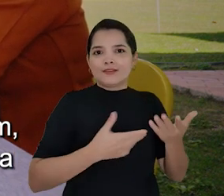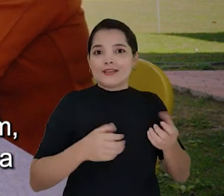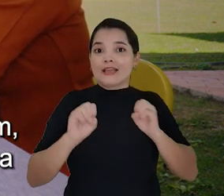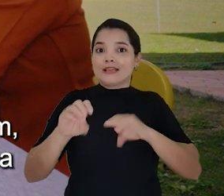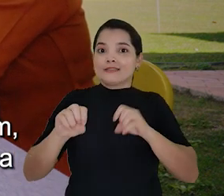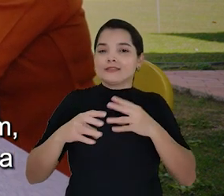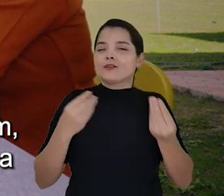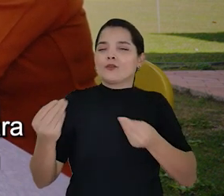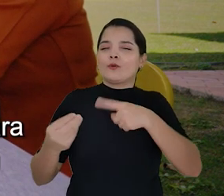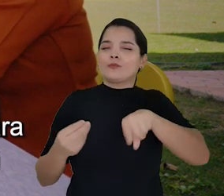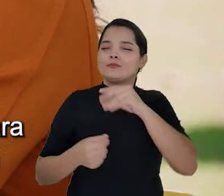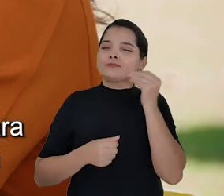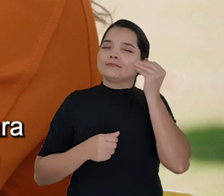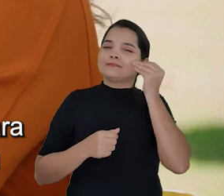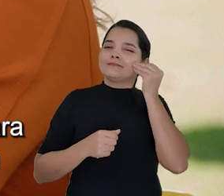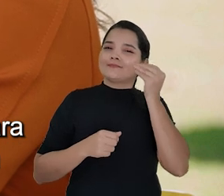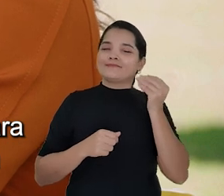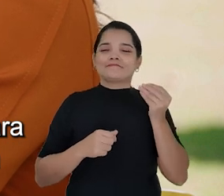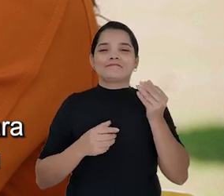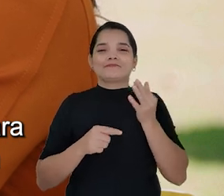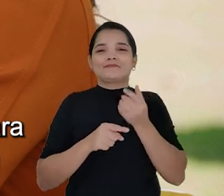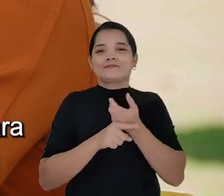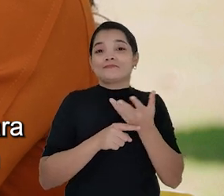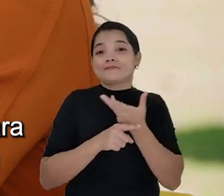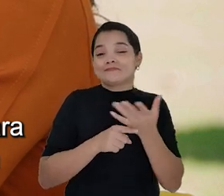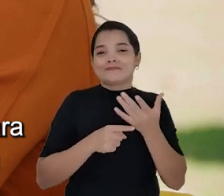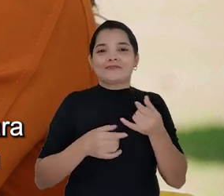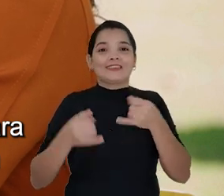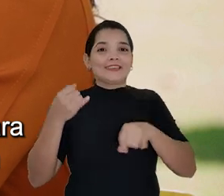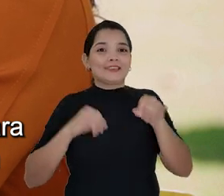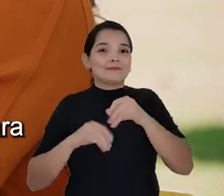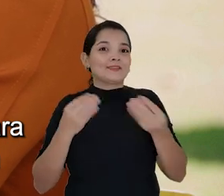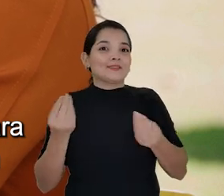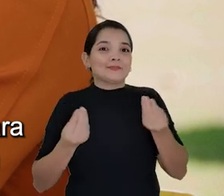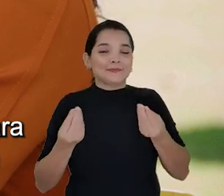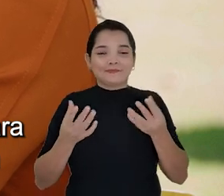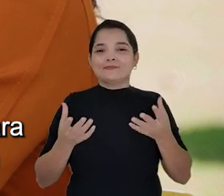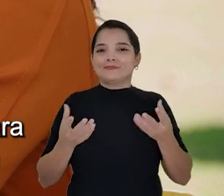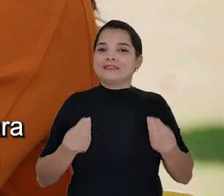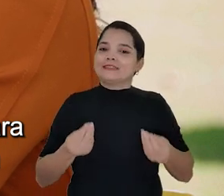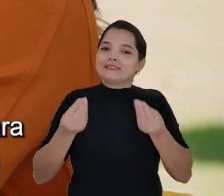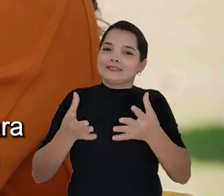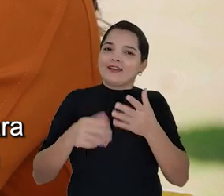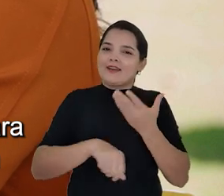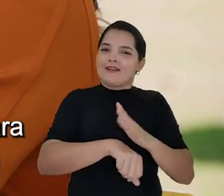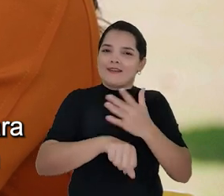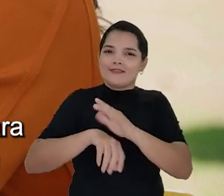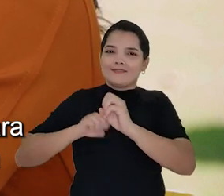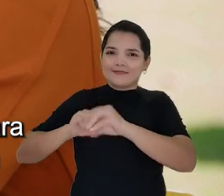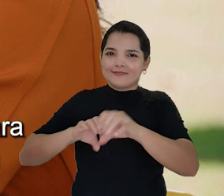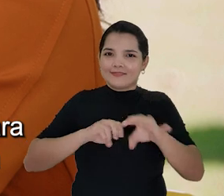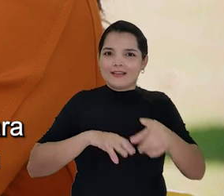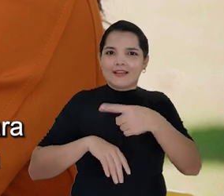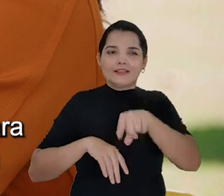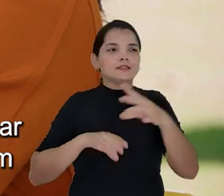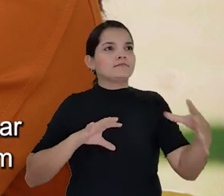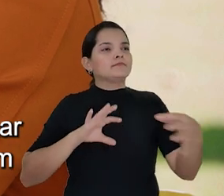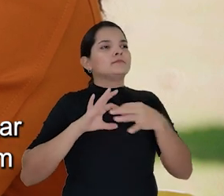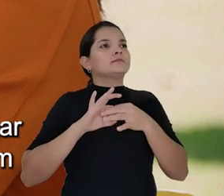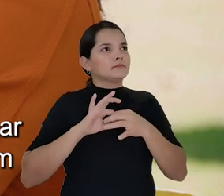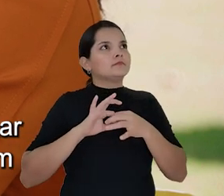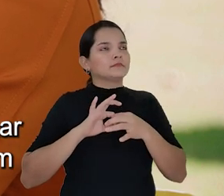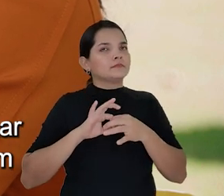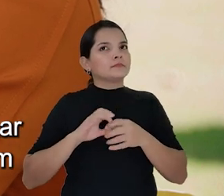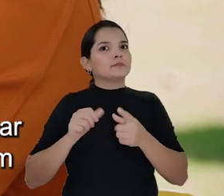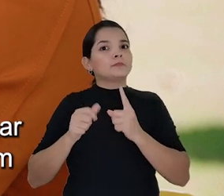experimentos da física ou da química você acaba colocando o aluno para para construir os artefatos junto com o conceito com